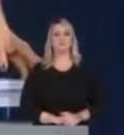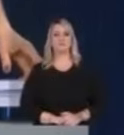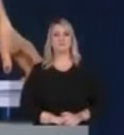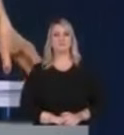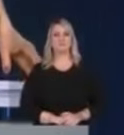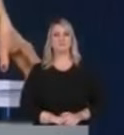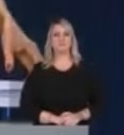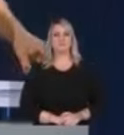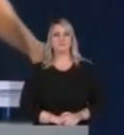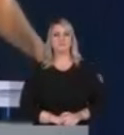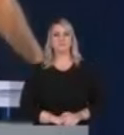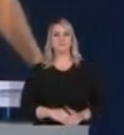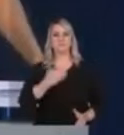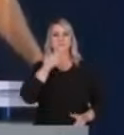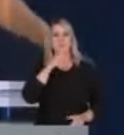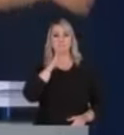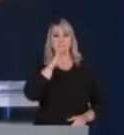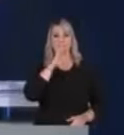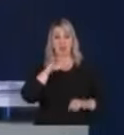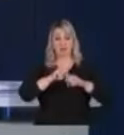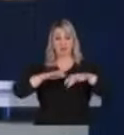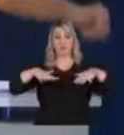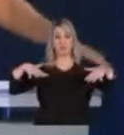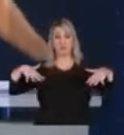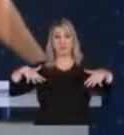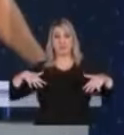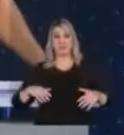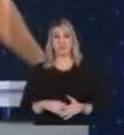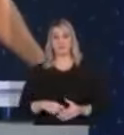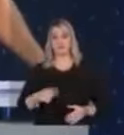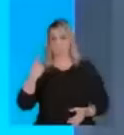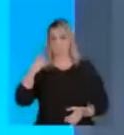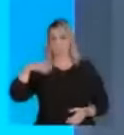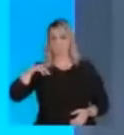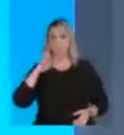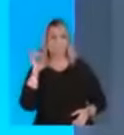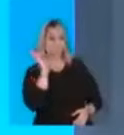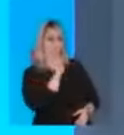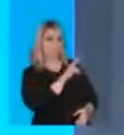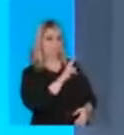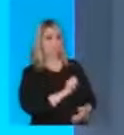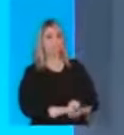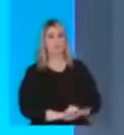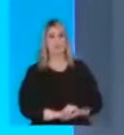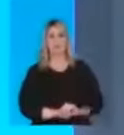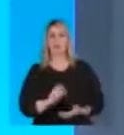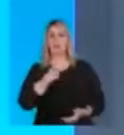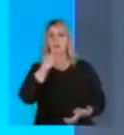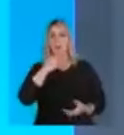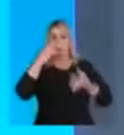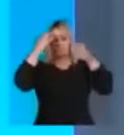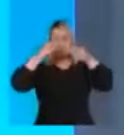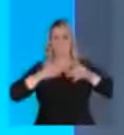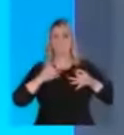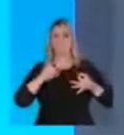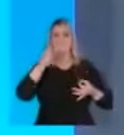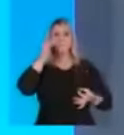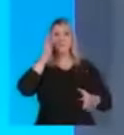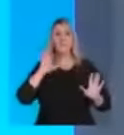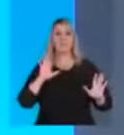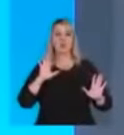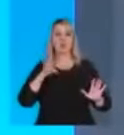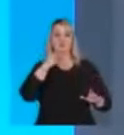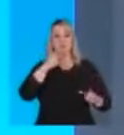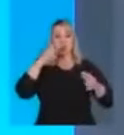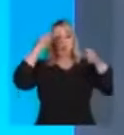sem manifestações peço silêncio à plateia por favor a candidata tem um minuto para réplica não estou falando apenas de moral pessoal Crivela tô falando de